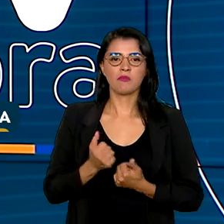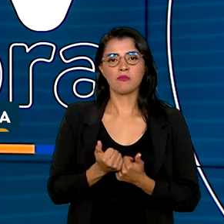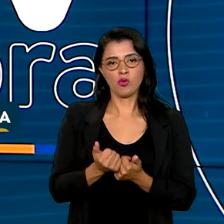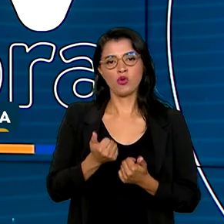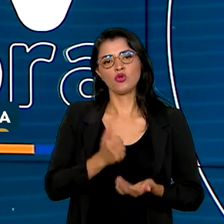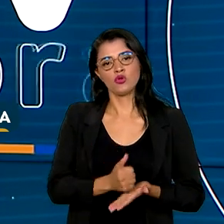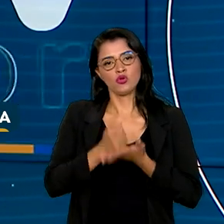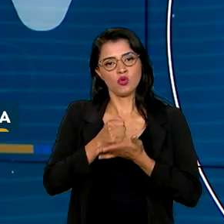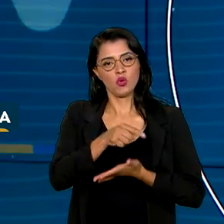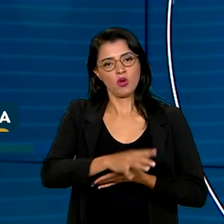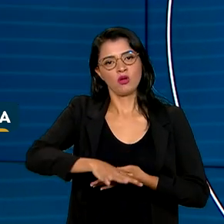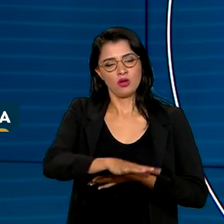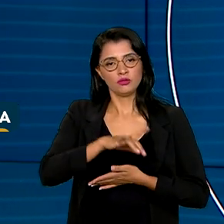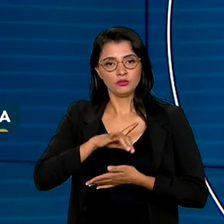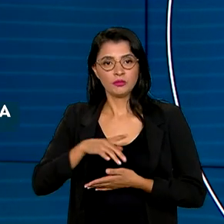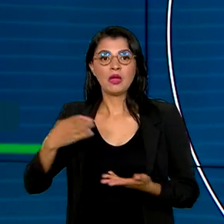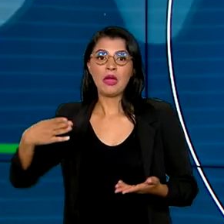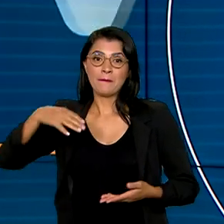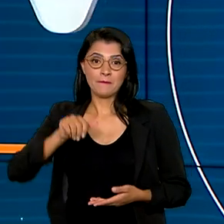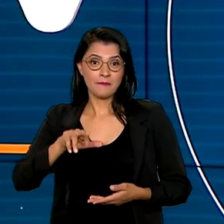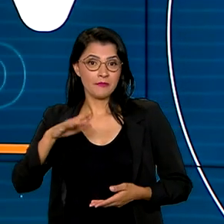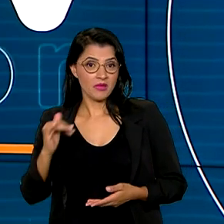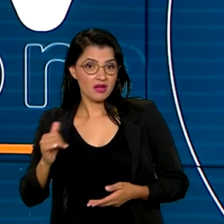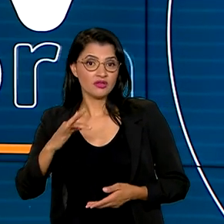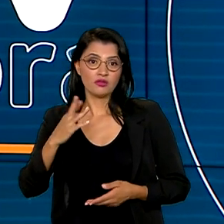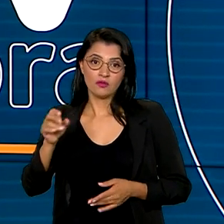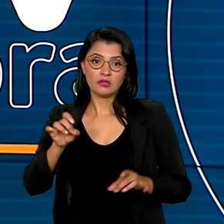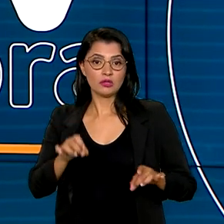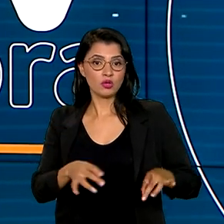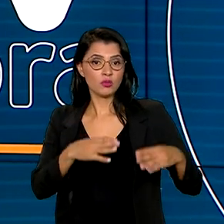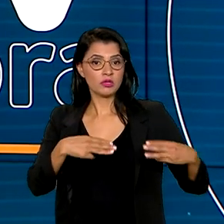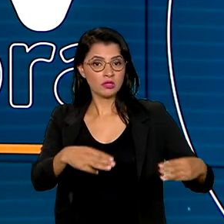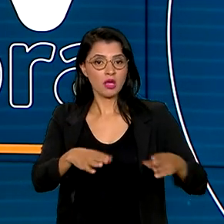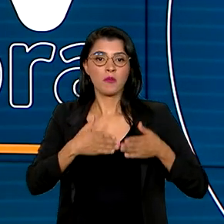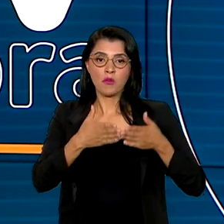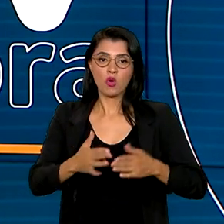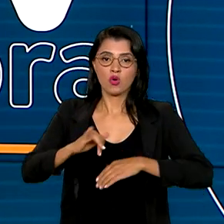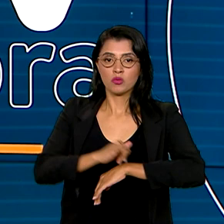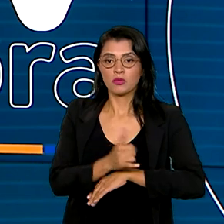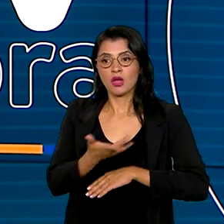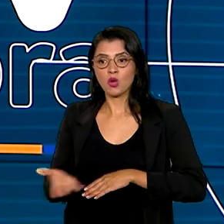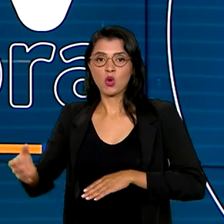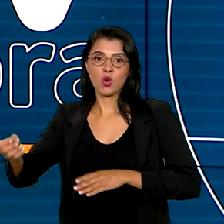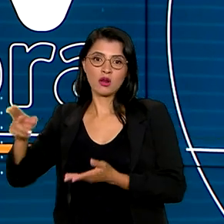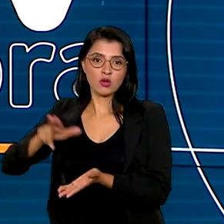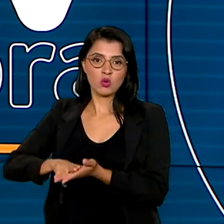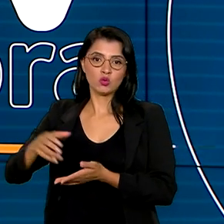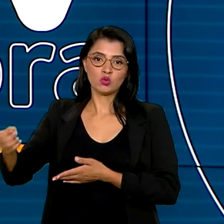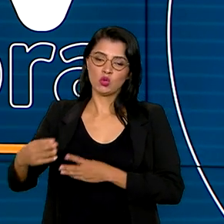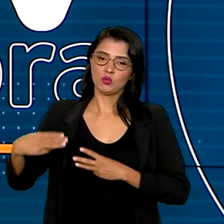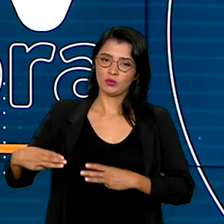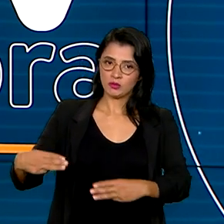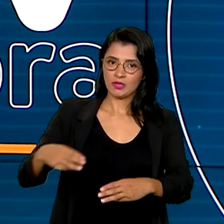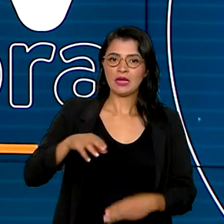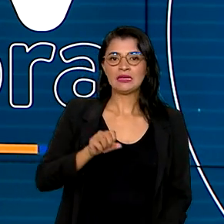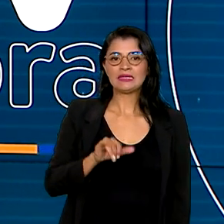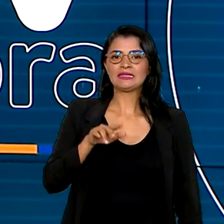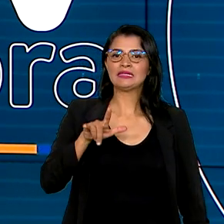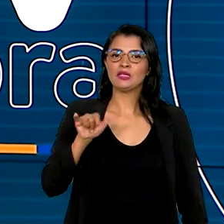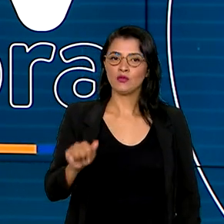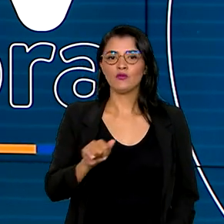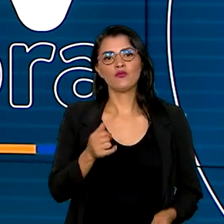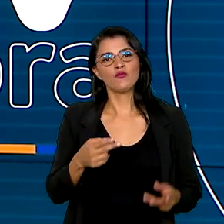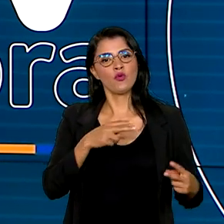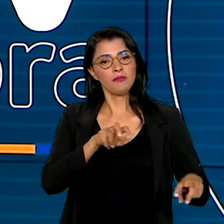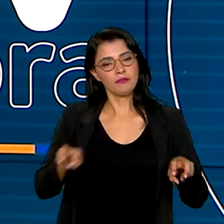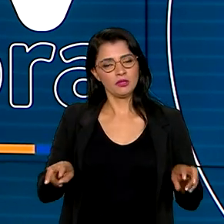setor Márcio França deixou o ministério de portos e aeroportos para assumir um novo Ministério Sílvio Costa Filho foi nomeado